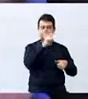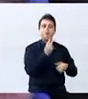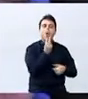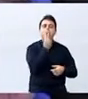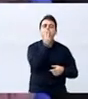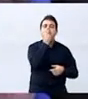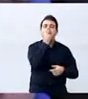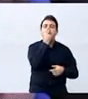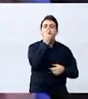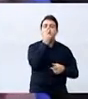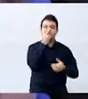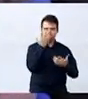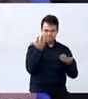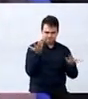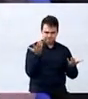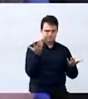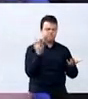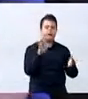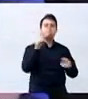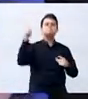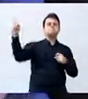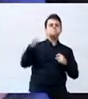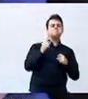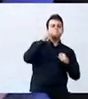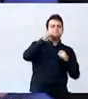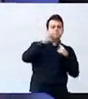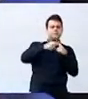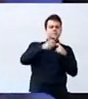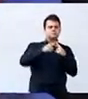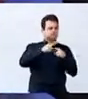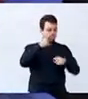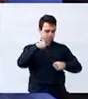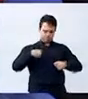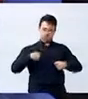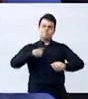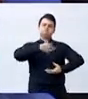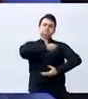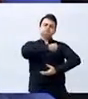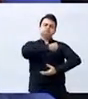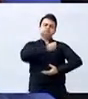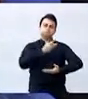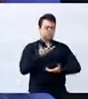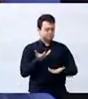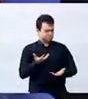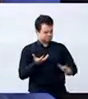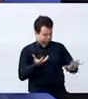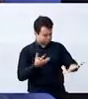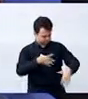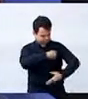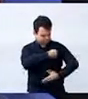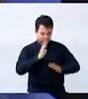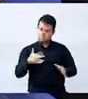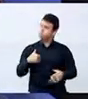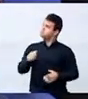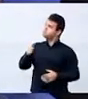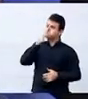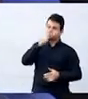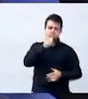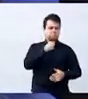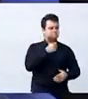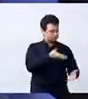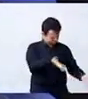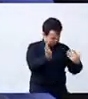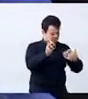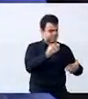Quando a pediatra viu, eu tinha muito leite, quando eu fui visitá-lo na UTI, a pediatra me viu, ela falou, mãe, você tá amamentando? Eu falei, não. Ela falou, então